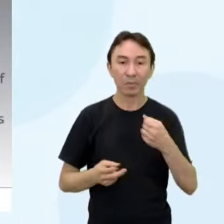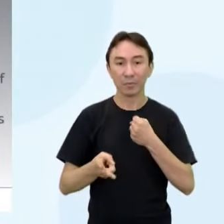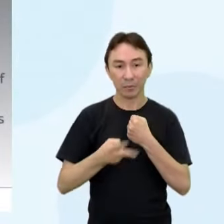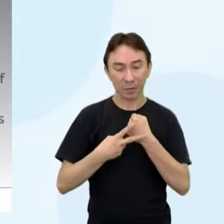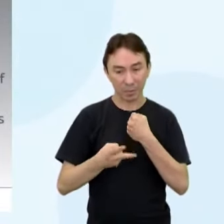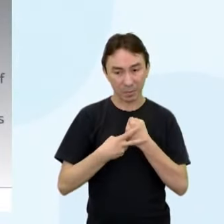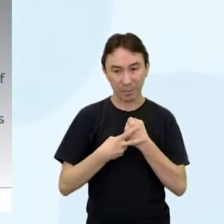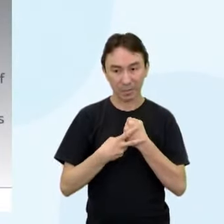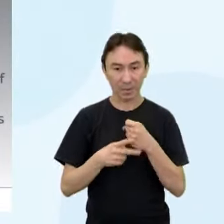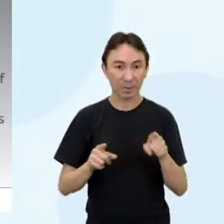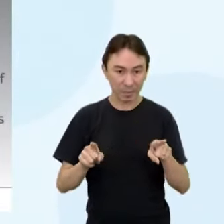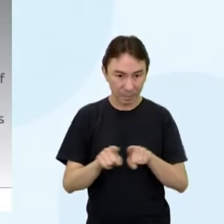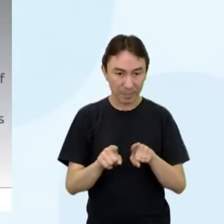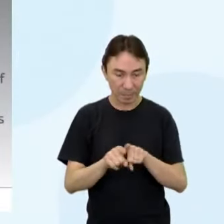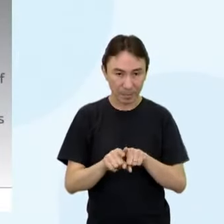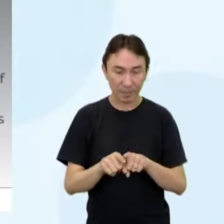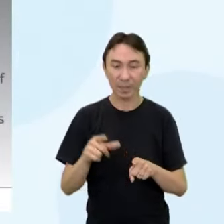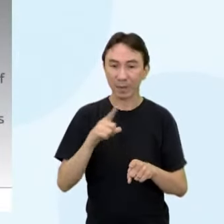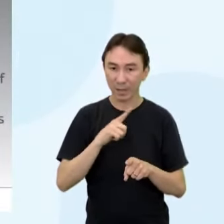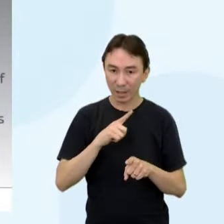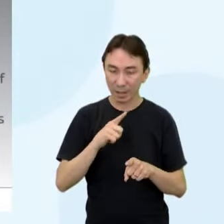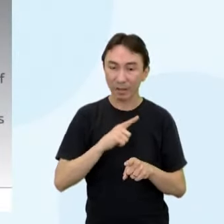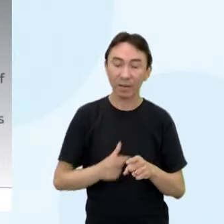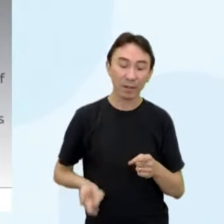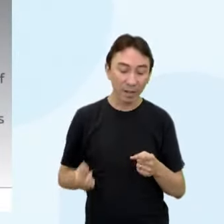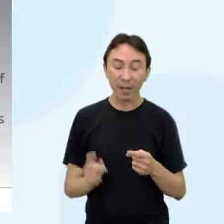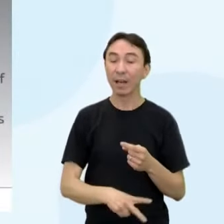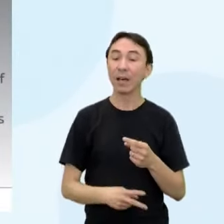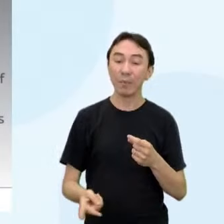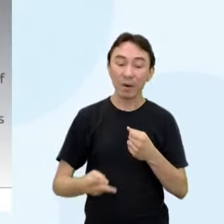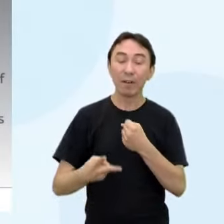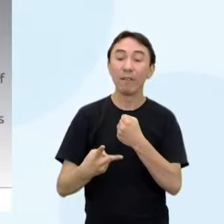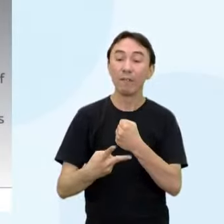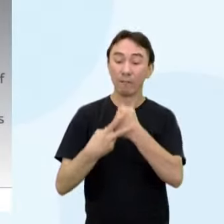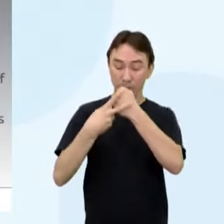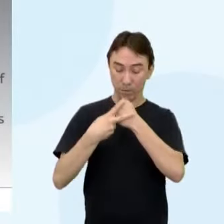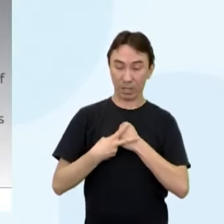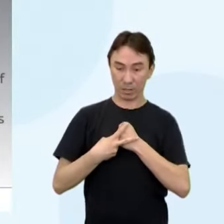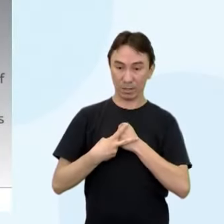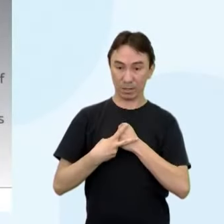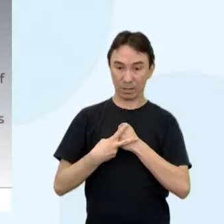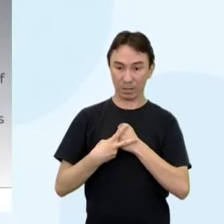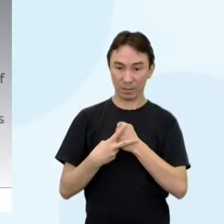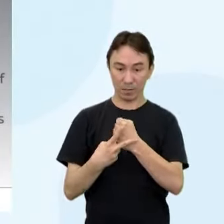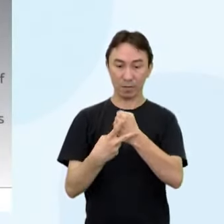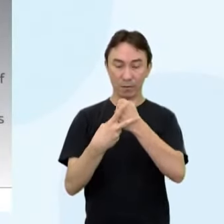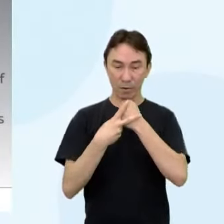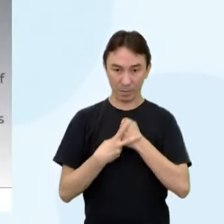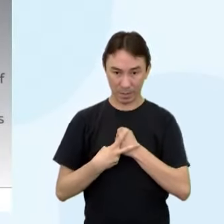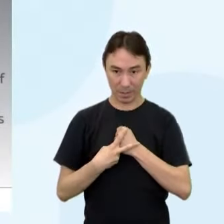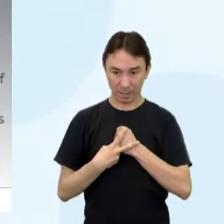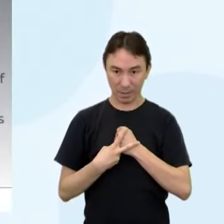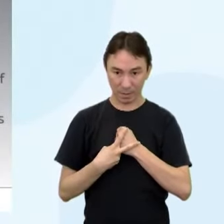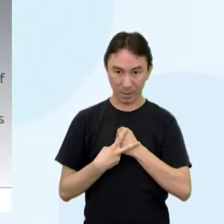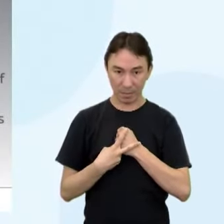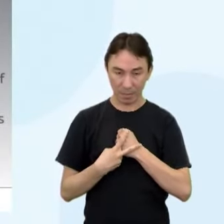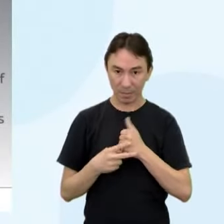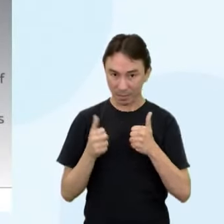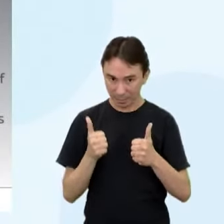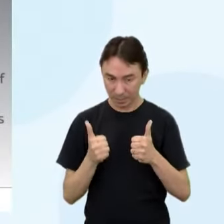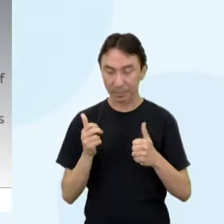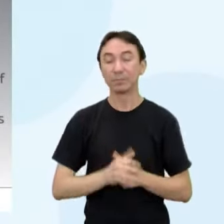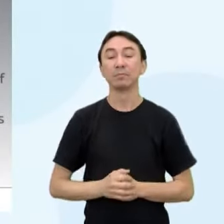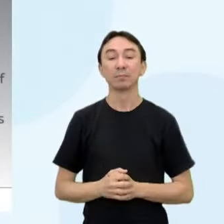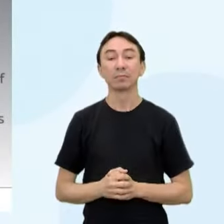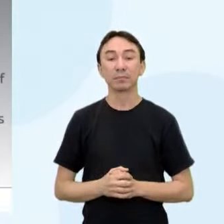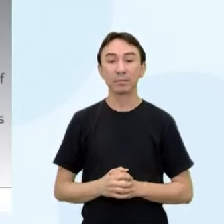gente vai trabalhar com essa estrutura que a gente chama de voz passiva. Ele foi descoberto em 1930, tá bom? Good.